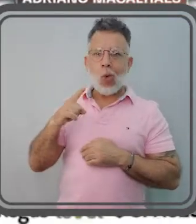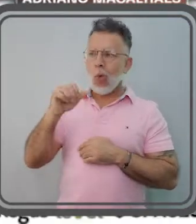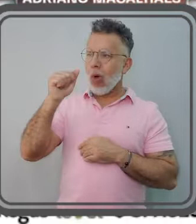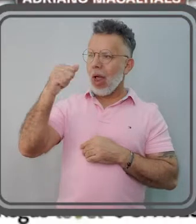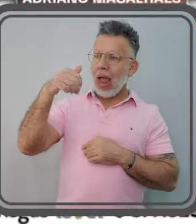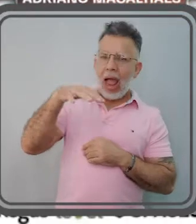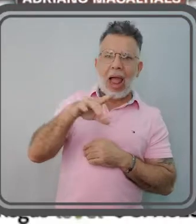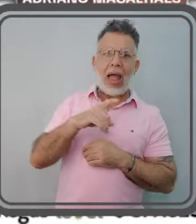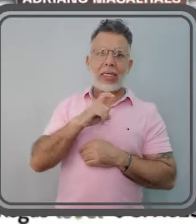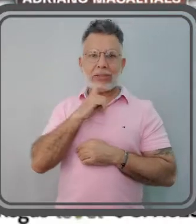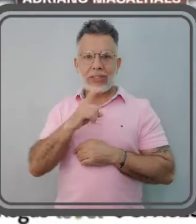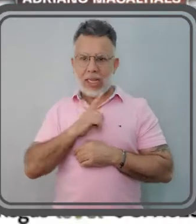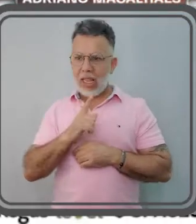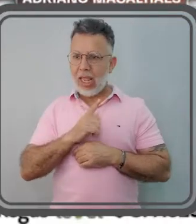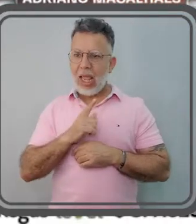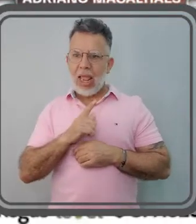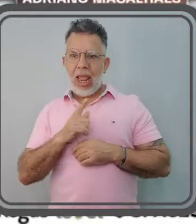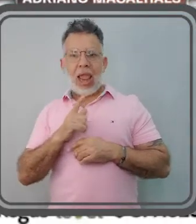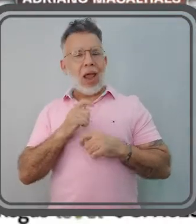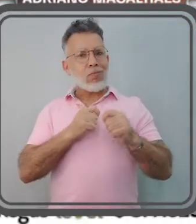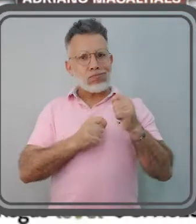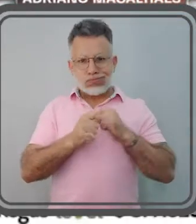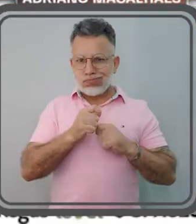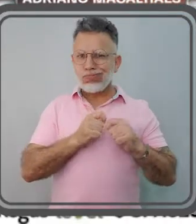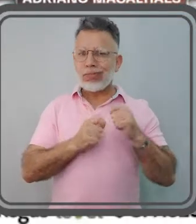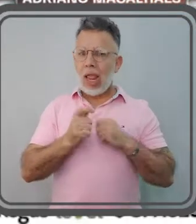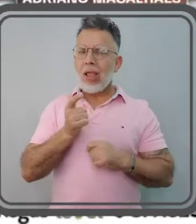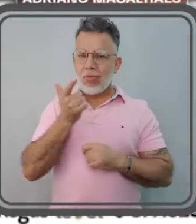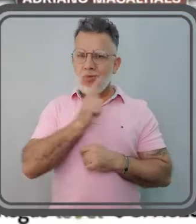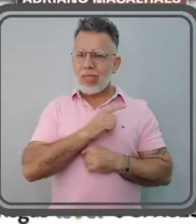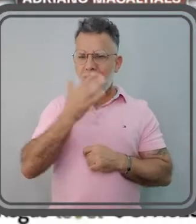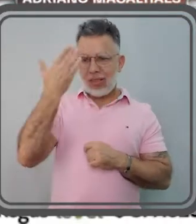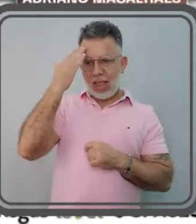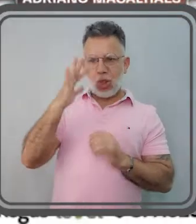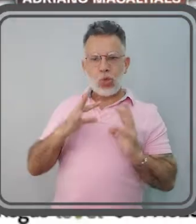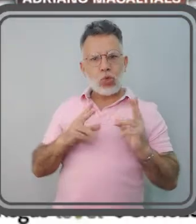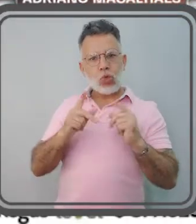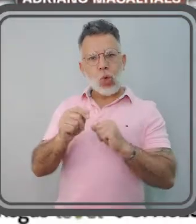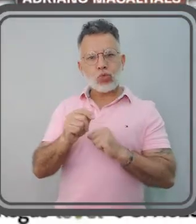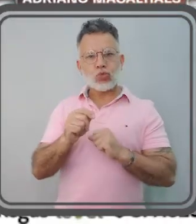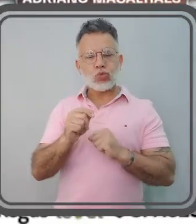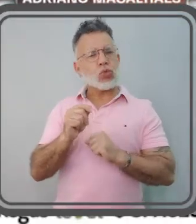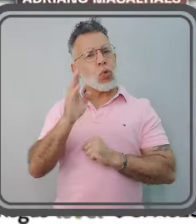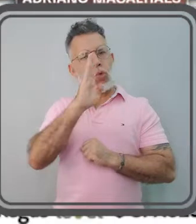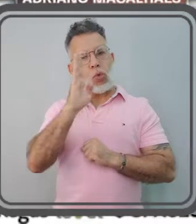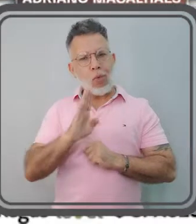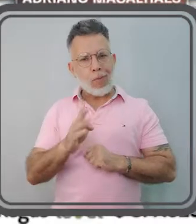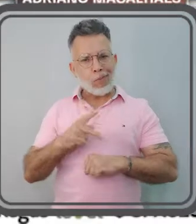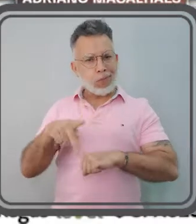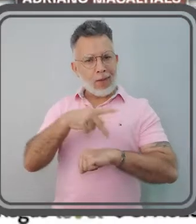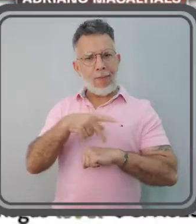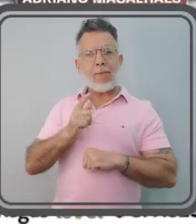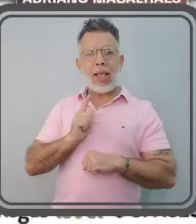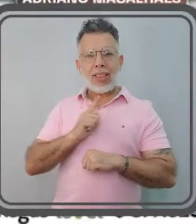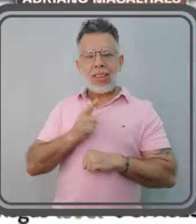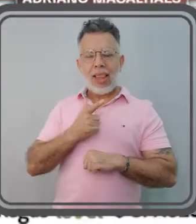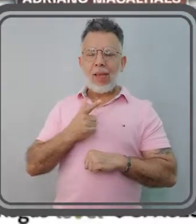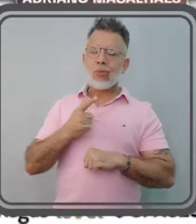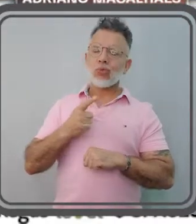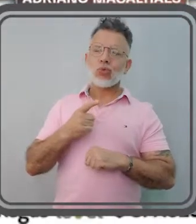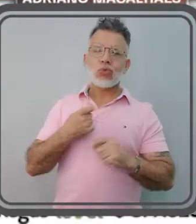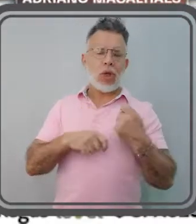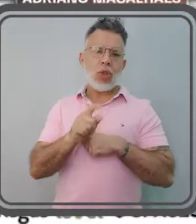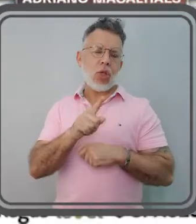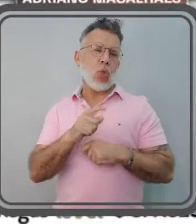atender aí todo o país. Porque nós temos um negócio, Adriano, que não é sazonal, né? A gente vende o ano inteiro, a gente tem bebidas quentes,